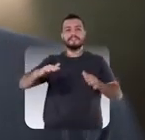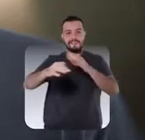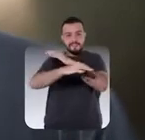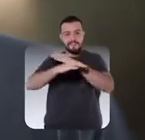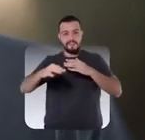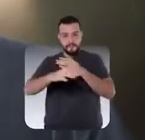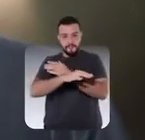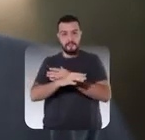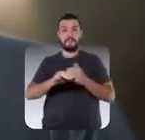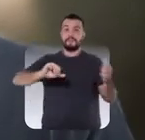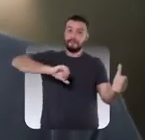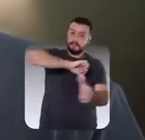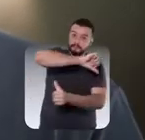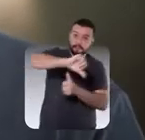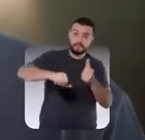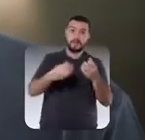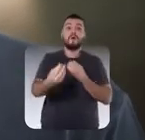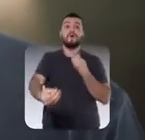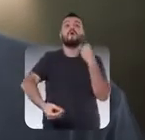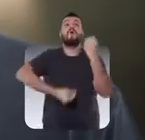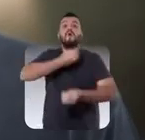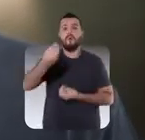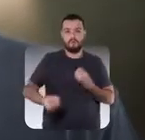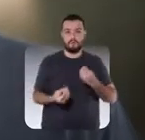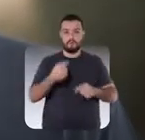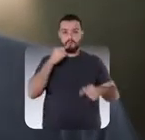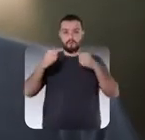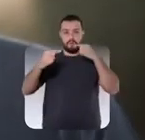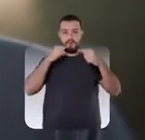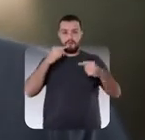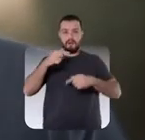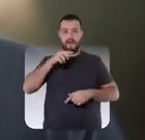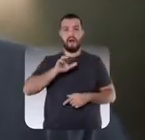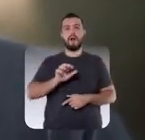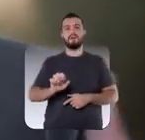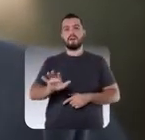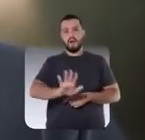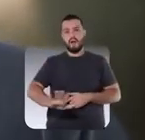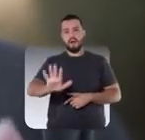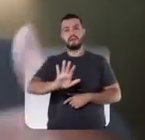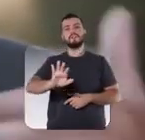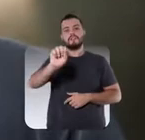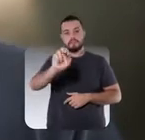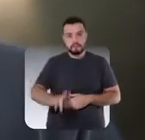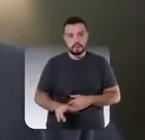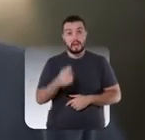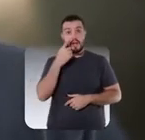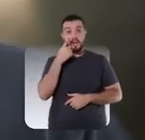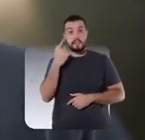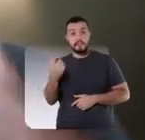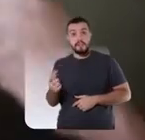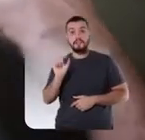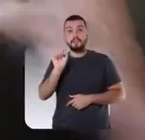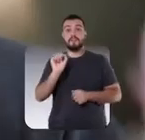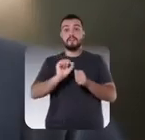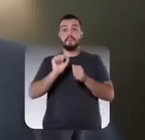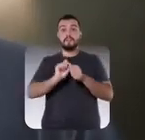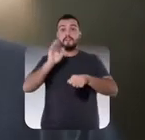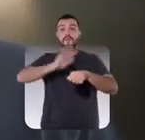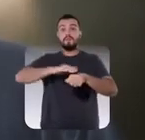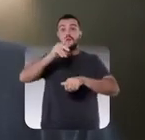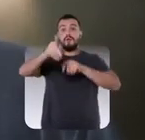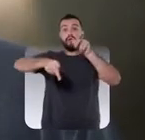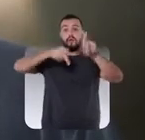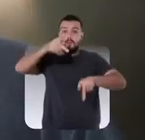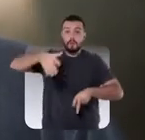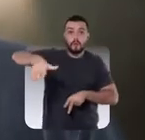isso, revolucionou a forma de fazer política na região. Fazer política com interesse da sociedade, o interesse da